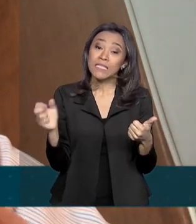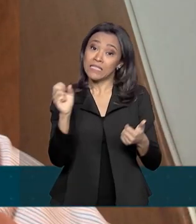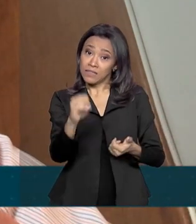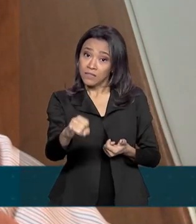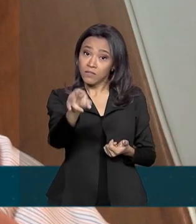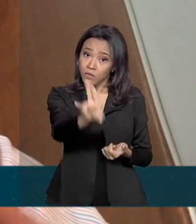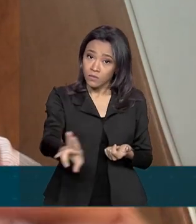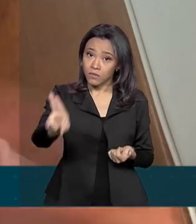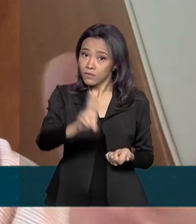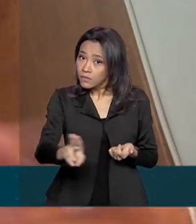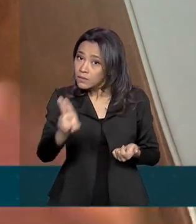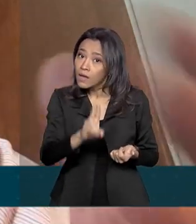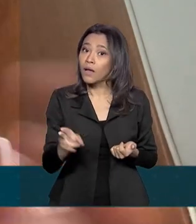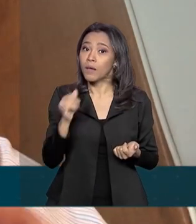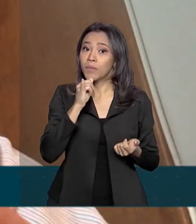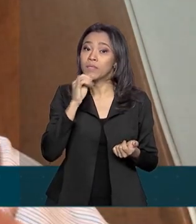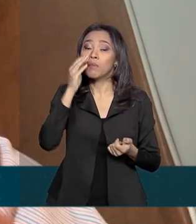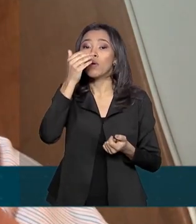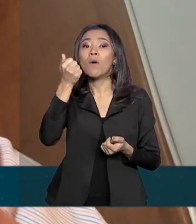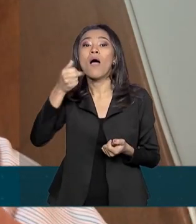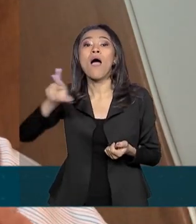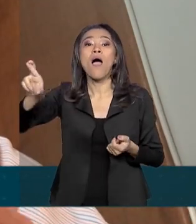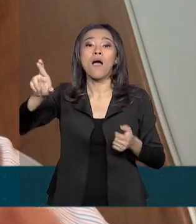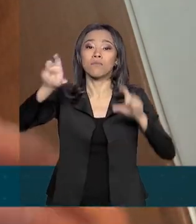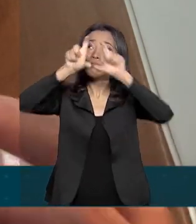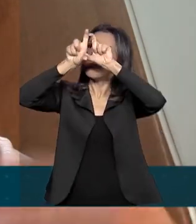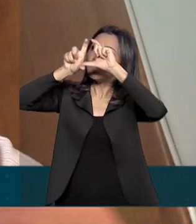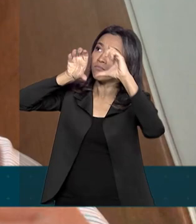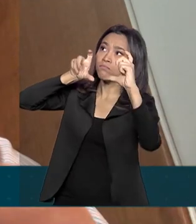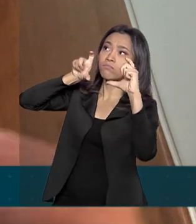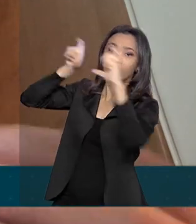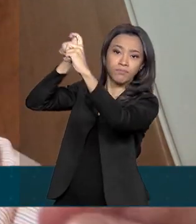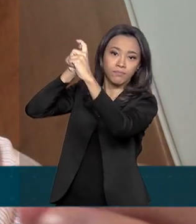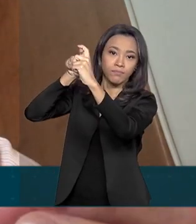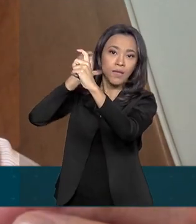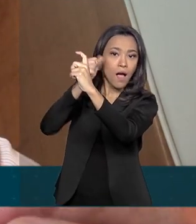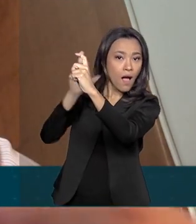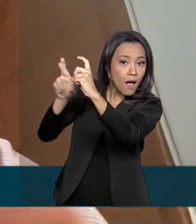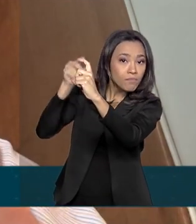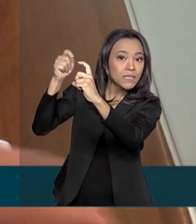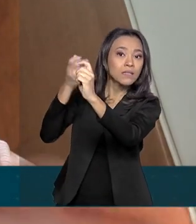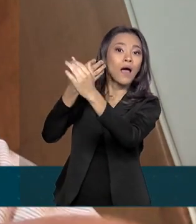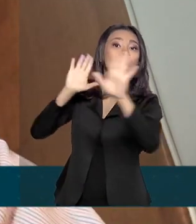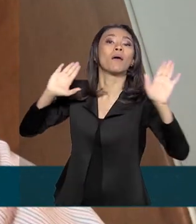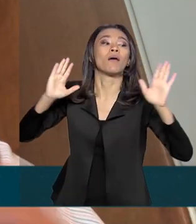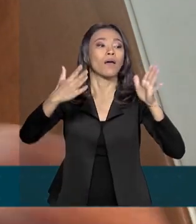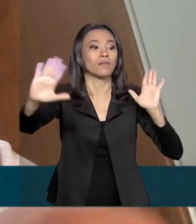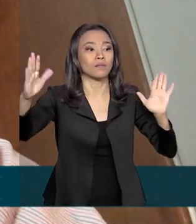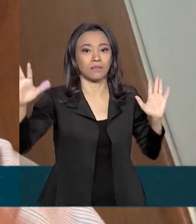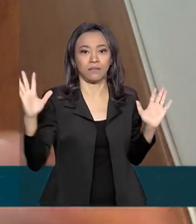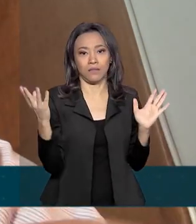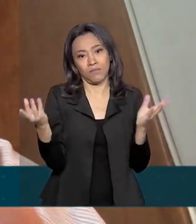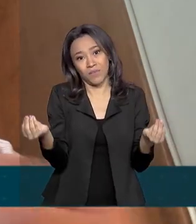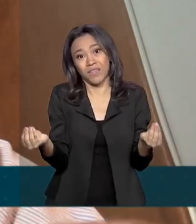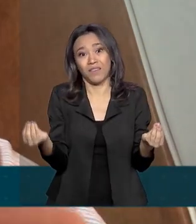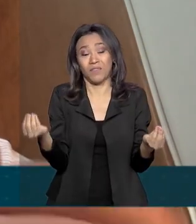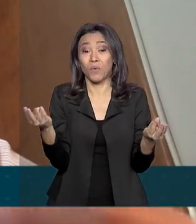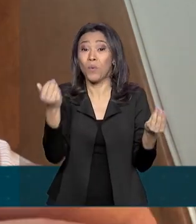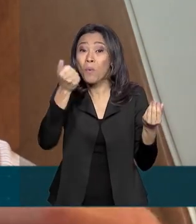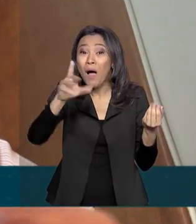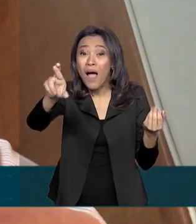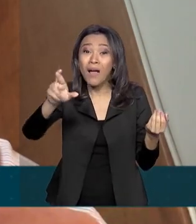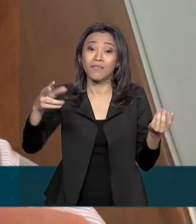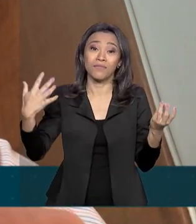utilizar sistema de ar-condicionado, de climatização, é importante que sejam sistemas abertos e não aquela forma que o ar